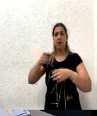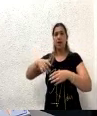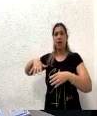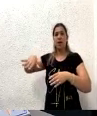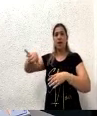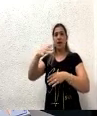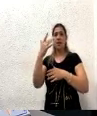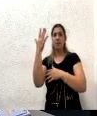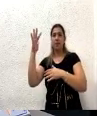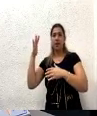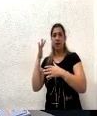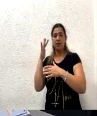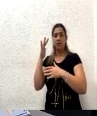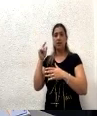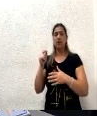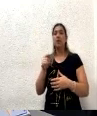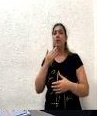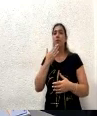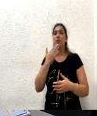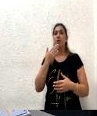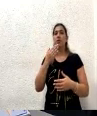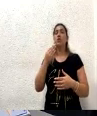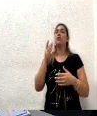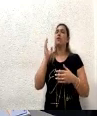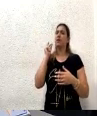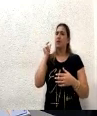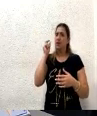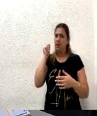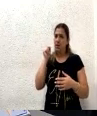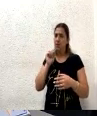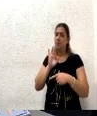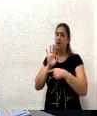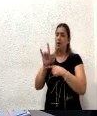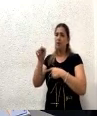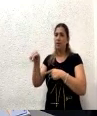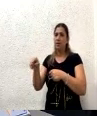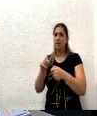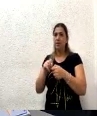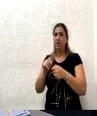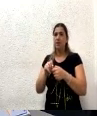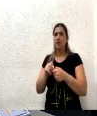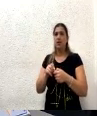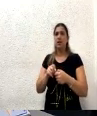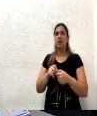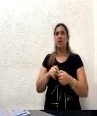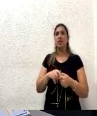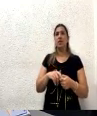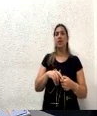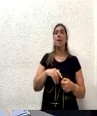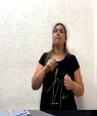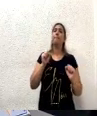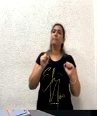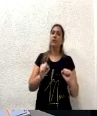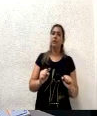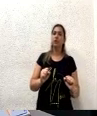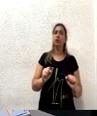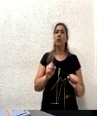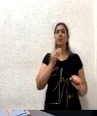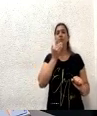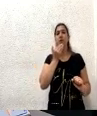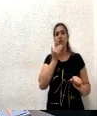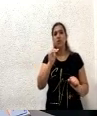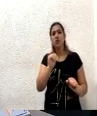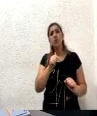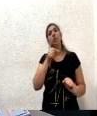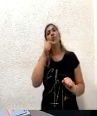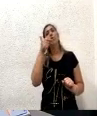que o pessoal solicita há muito tempo. E ali eu falo para vocês, poderia pedir em outros, porque